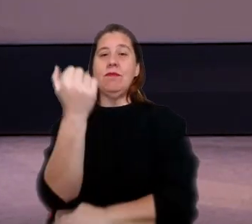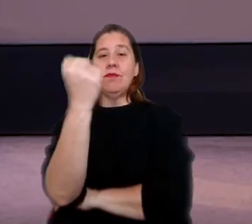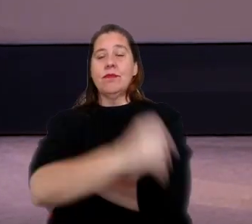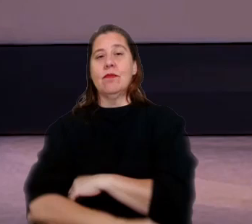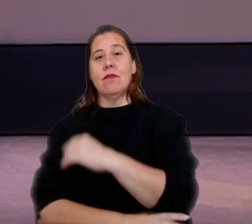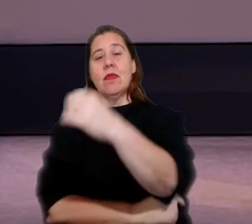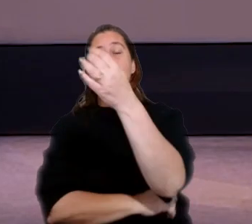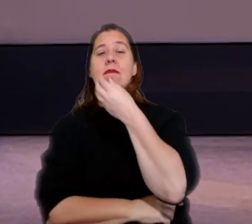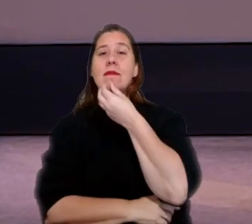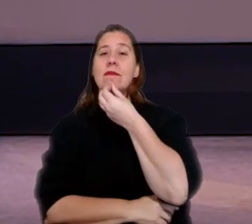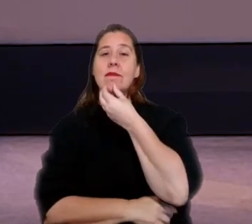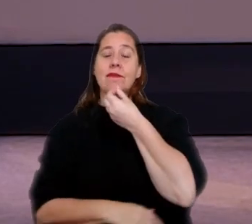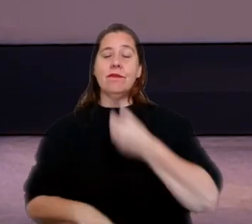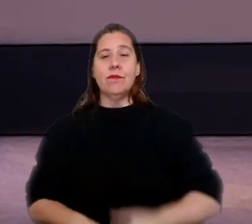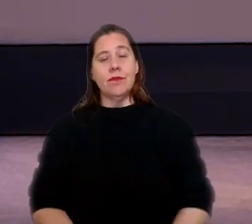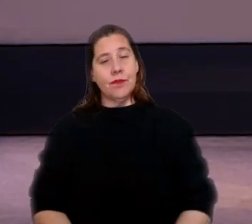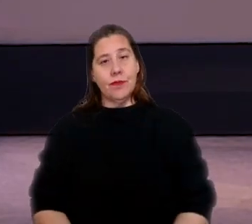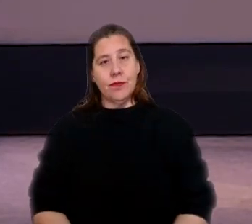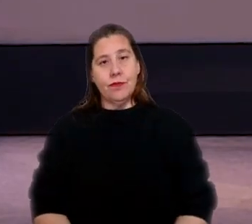grupo online fala,